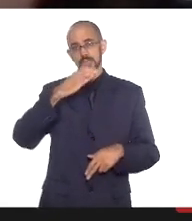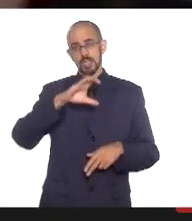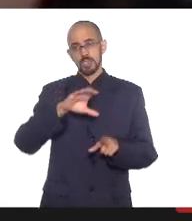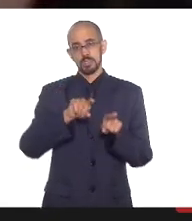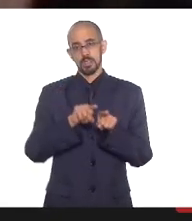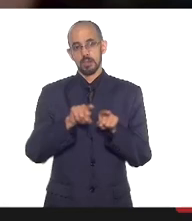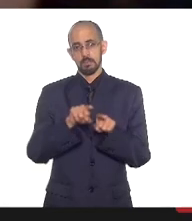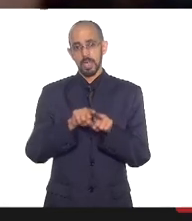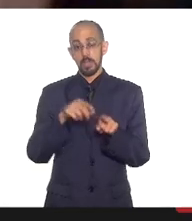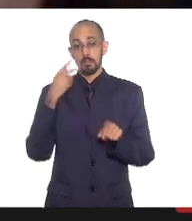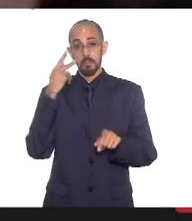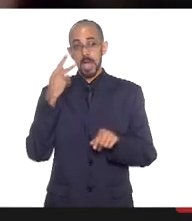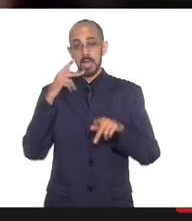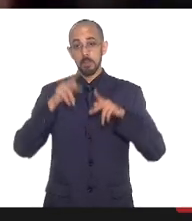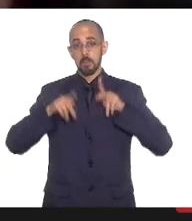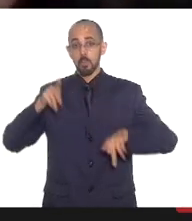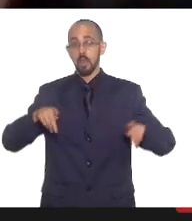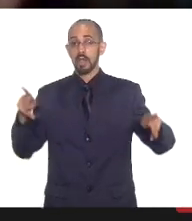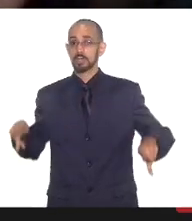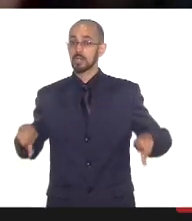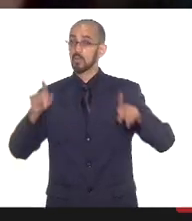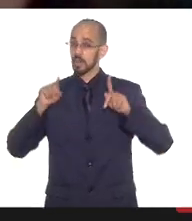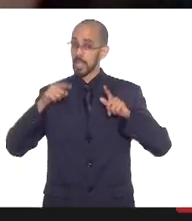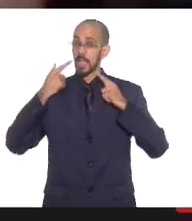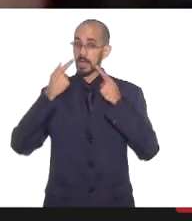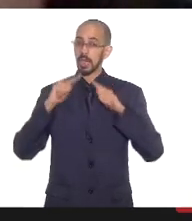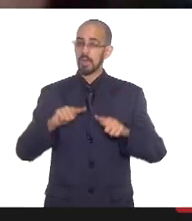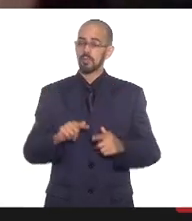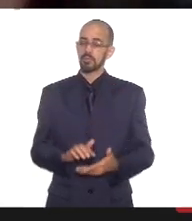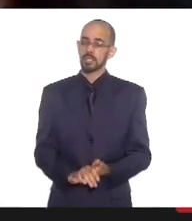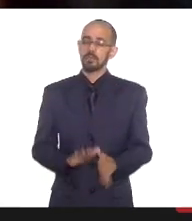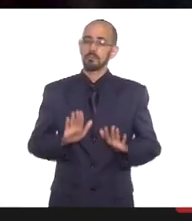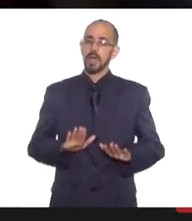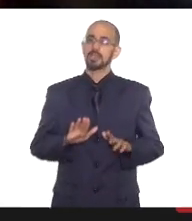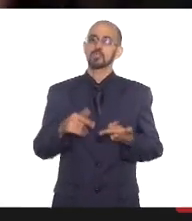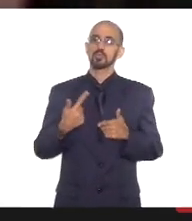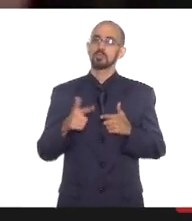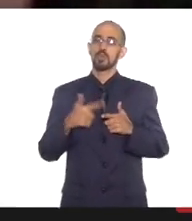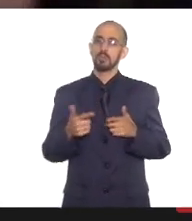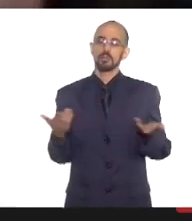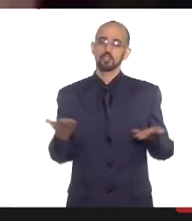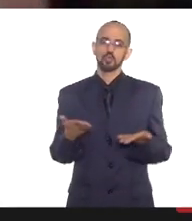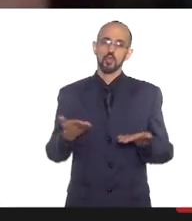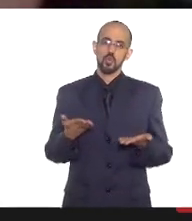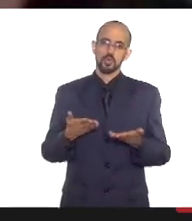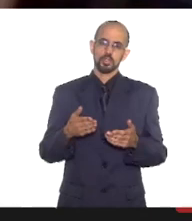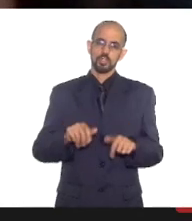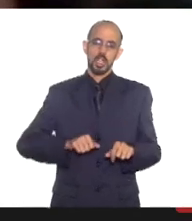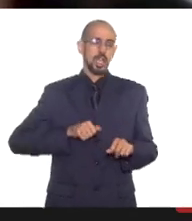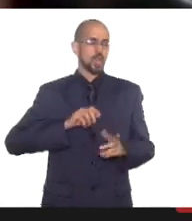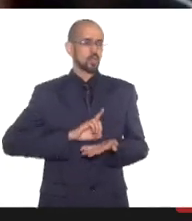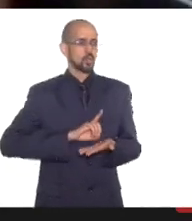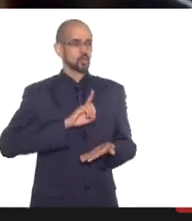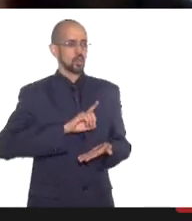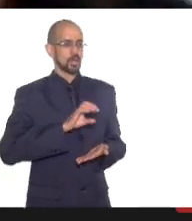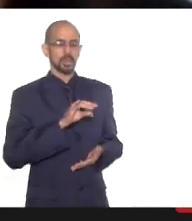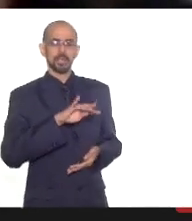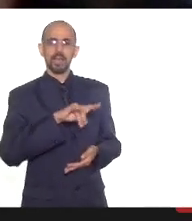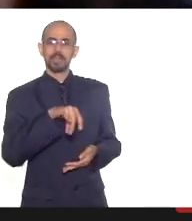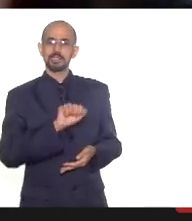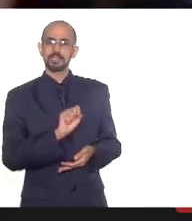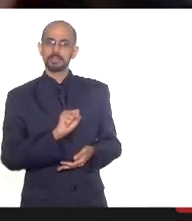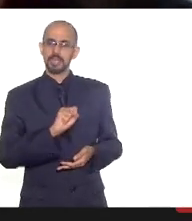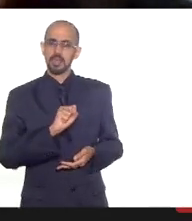então isso eu considero muito grave mas na situação que nós estamos hoje a doutora Taísa falou muito bem é